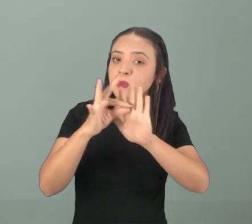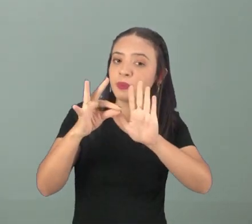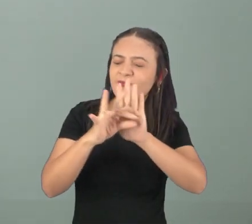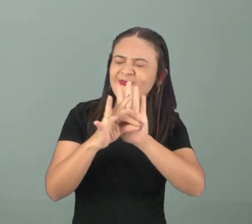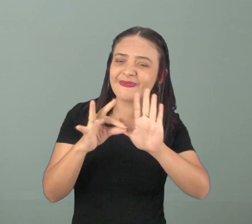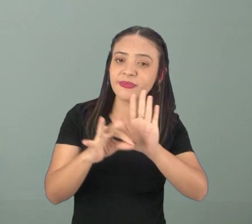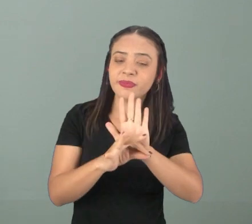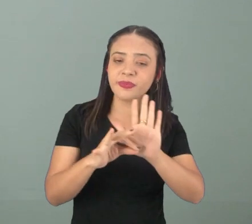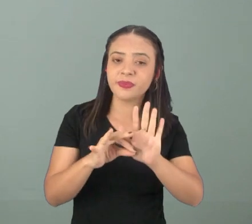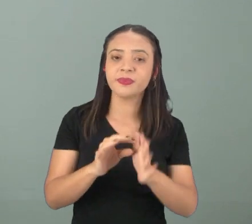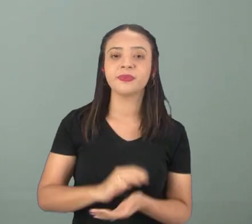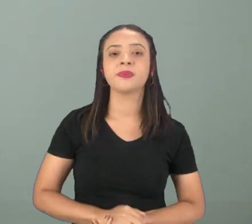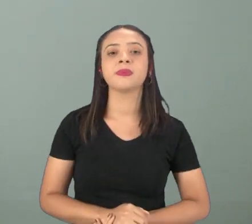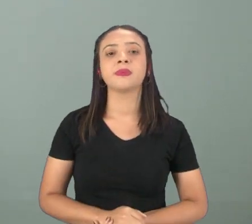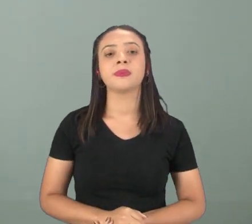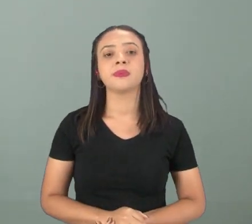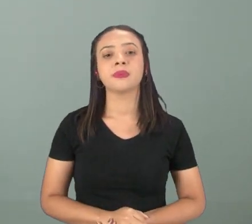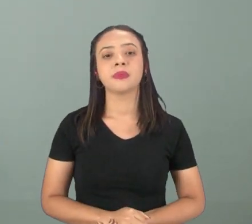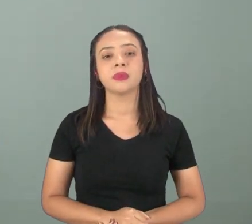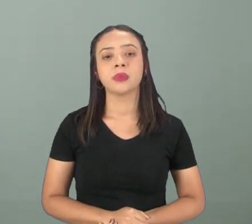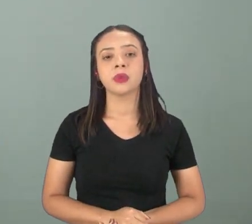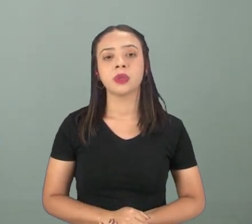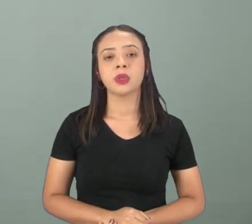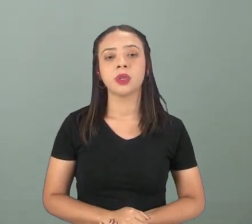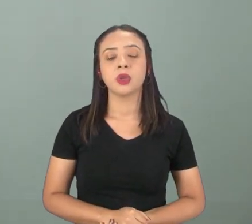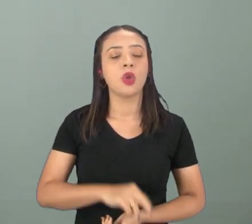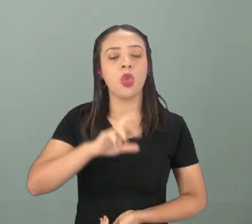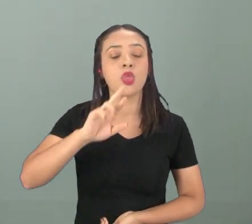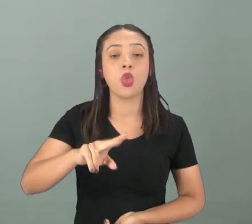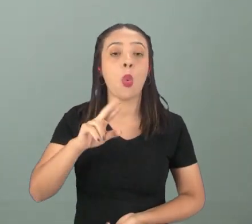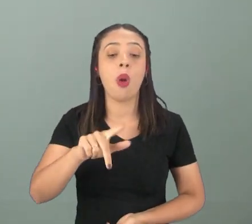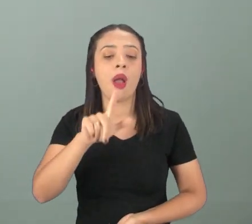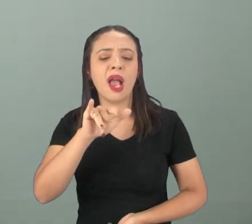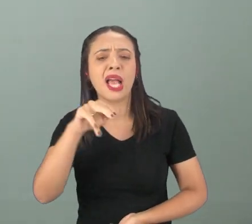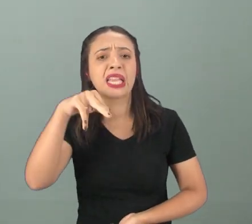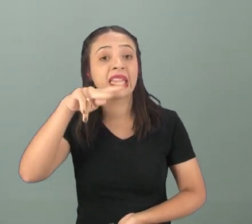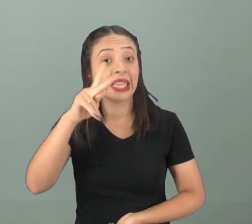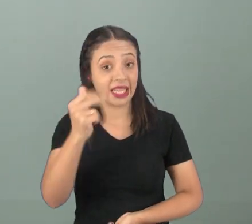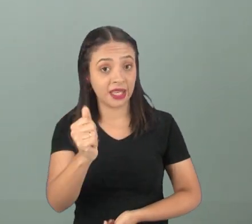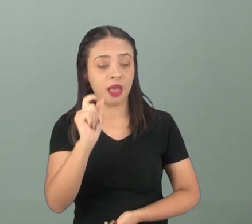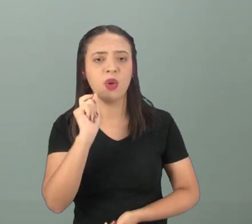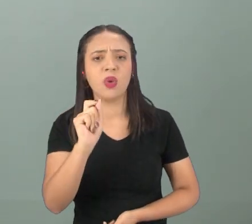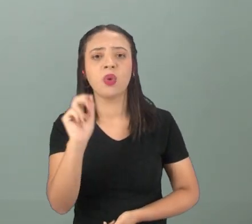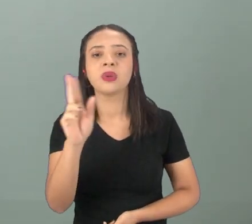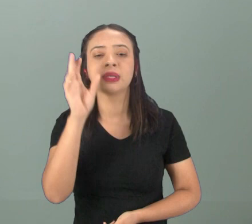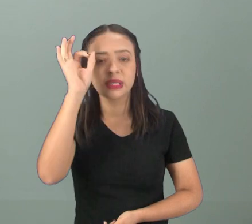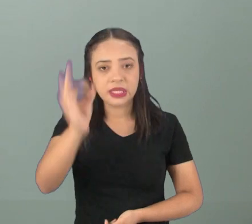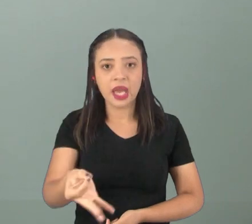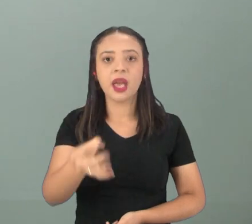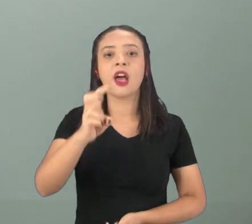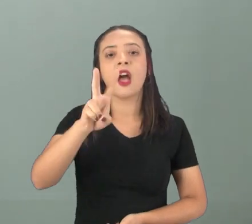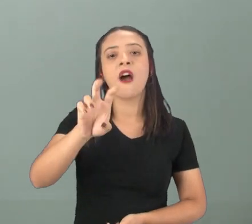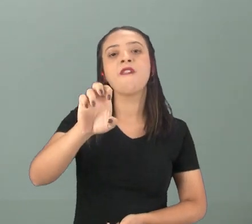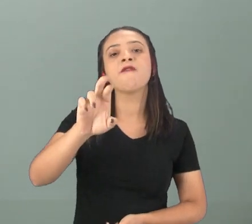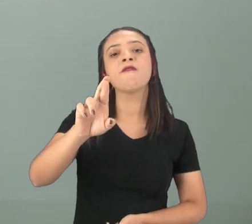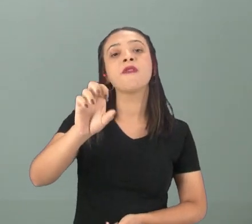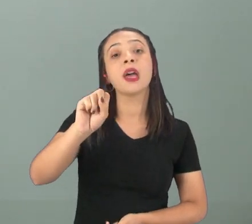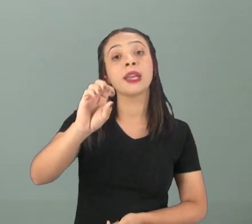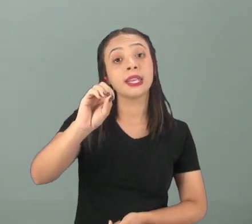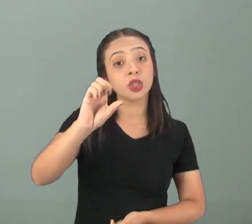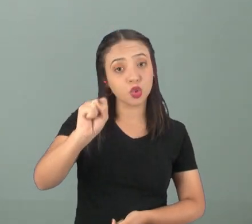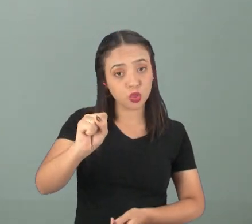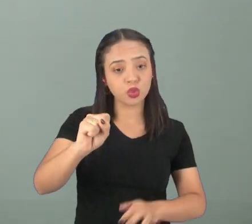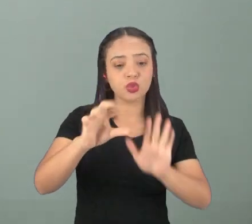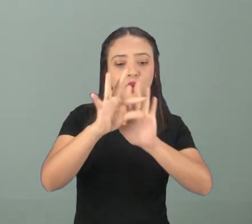grupo de versos, tá bom? A gente não fala linha, a gente fala versos e estrofes. É o nome que a gente dá às partes que